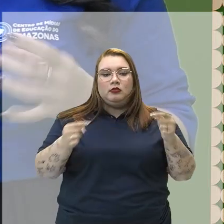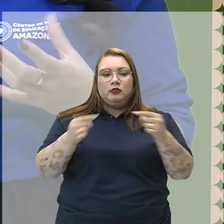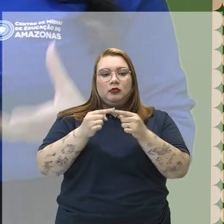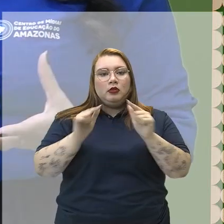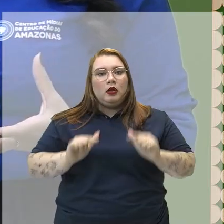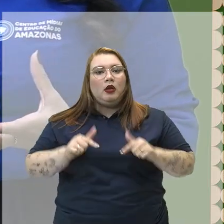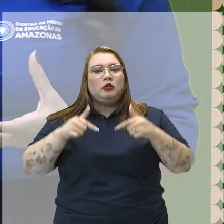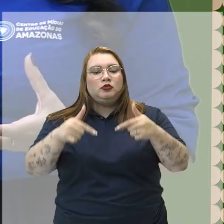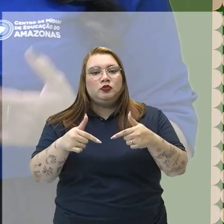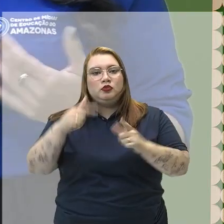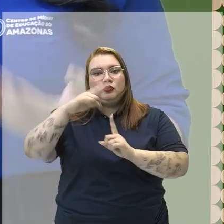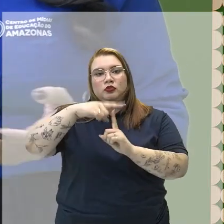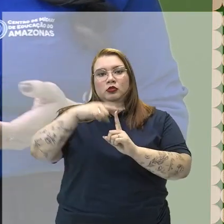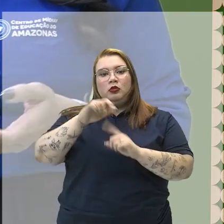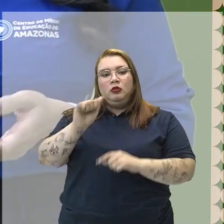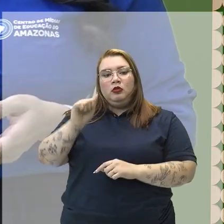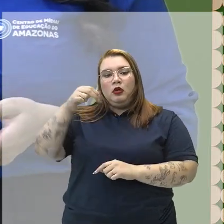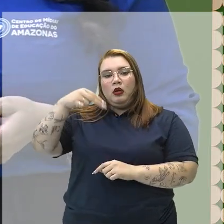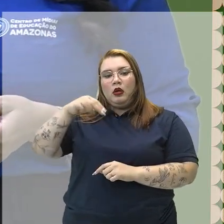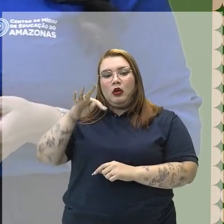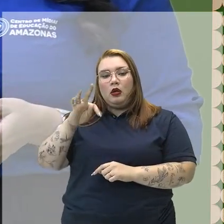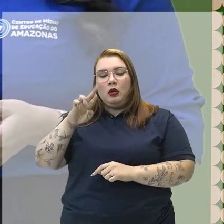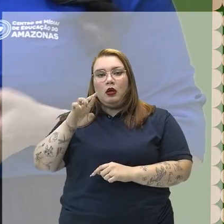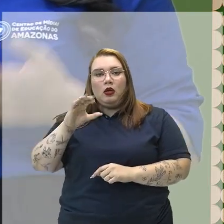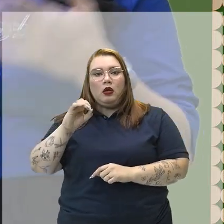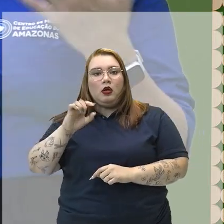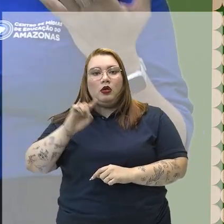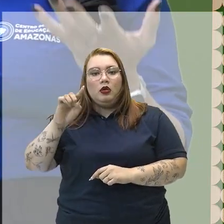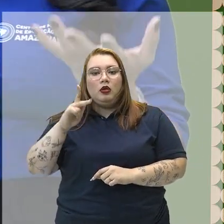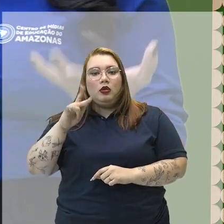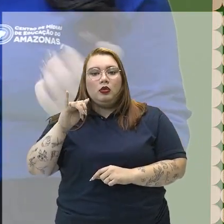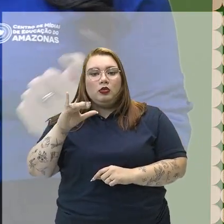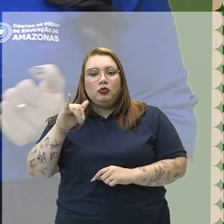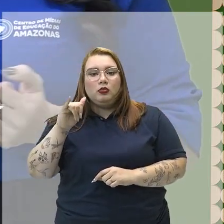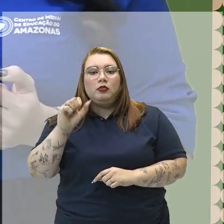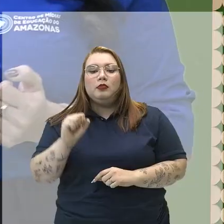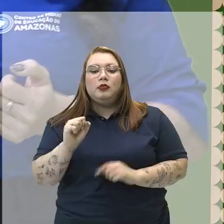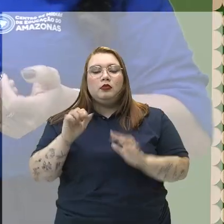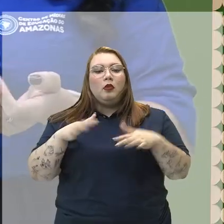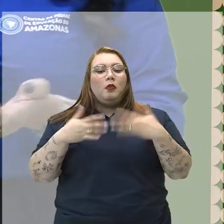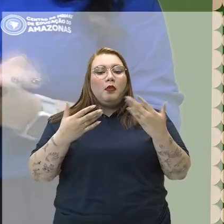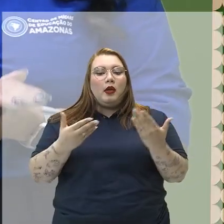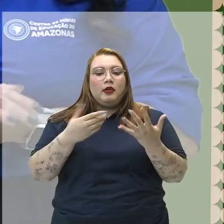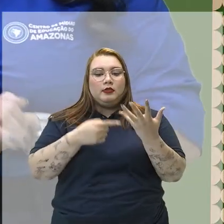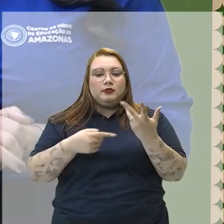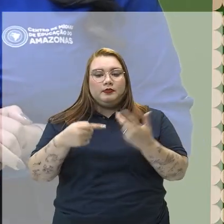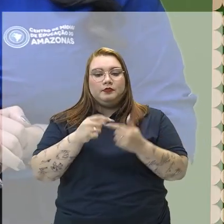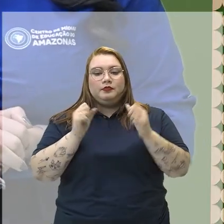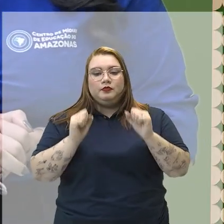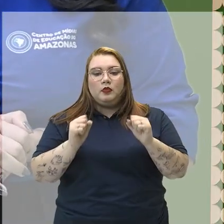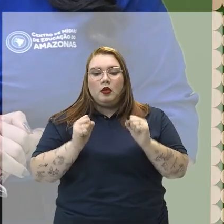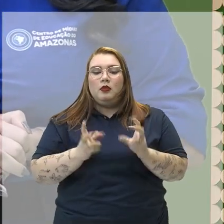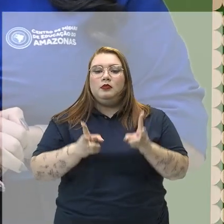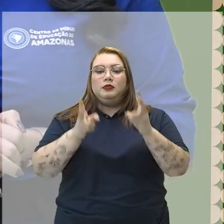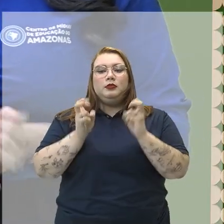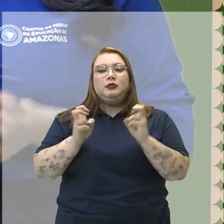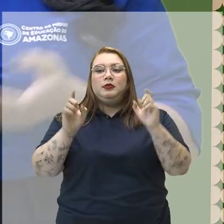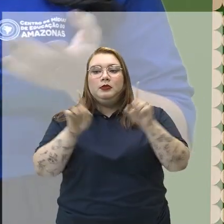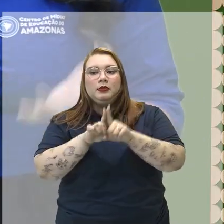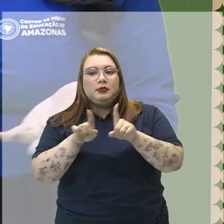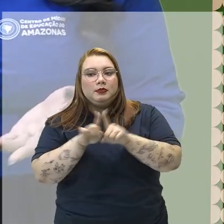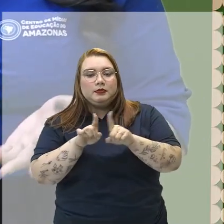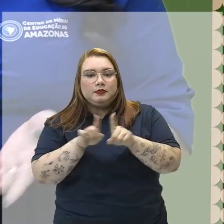são antrópicas. E aspectos positivos, né? Além aqui desse exemplo, a gente pode observar também, por